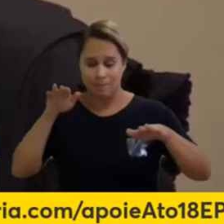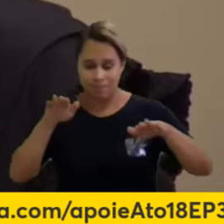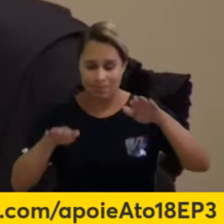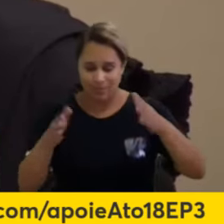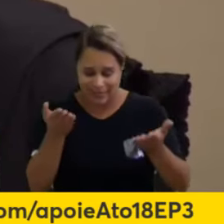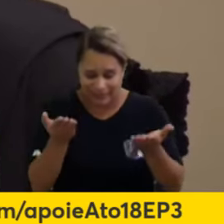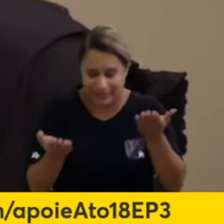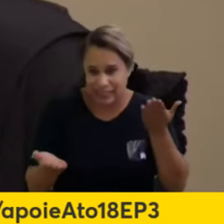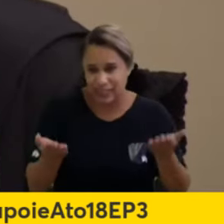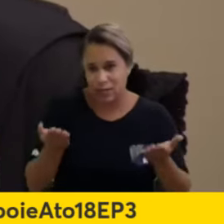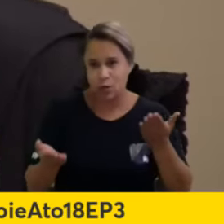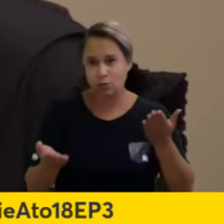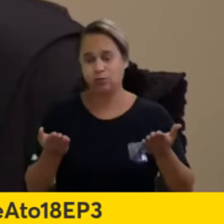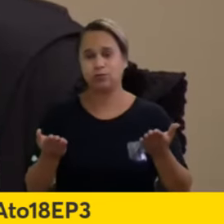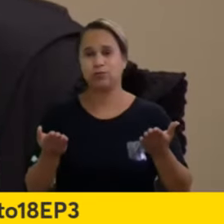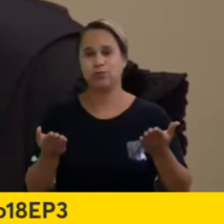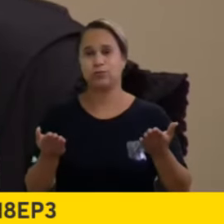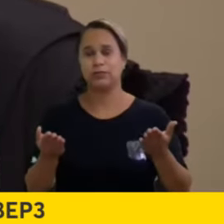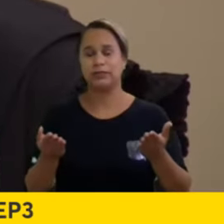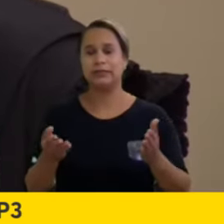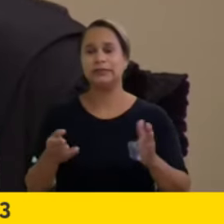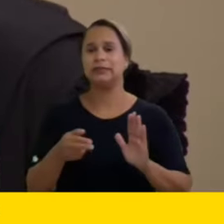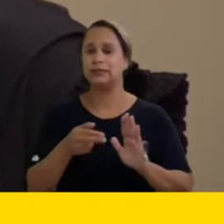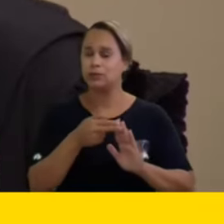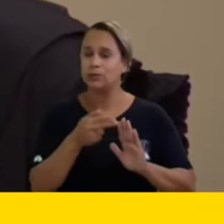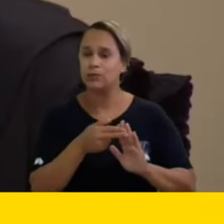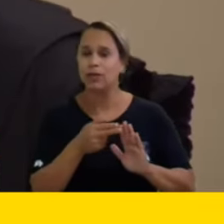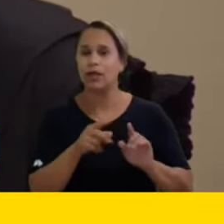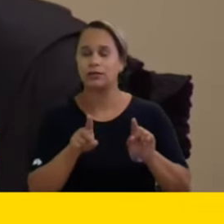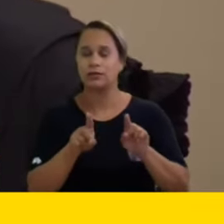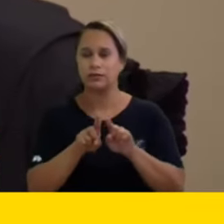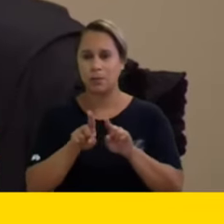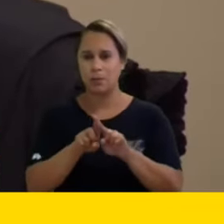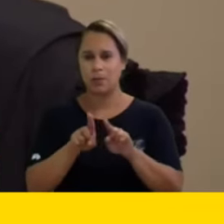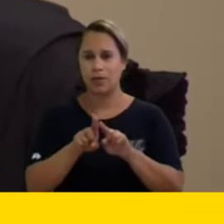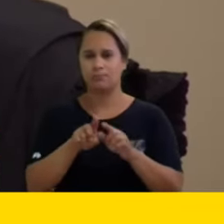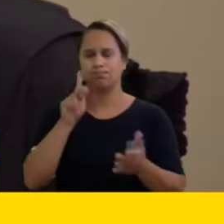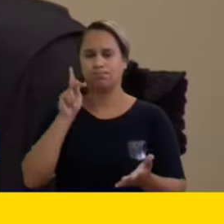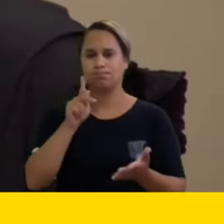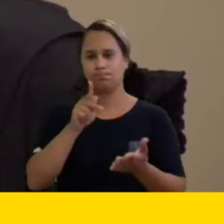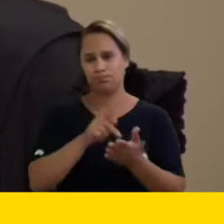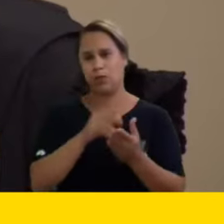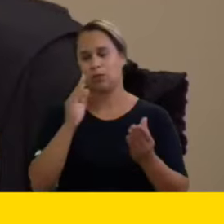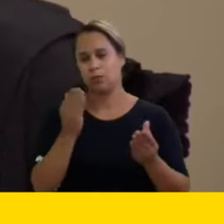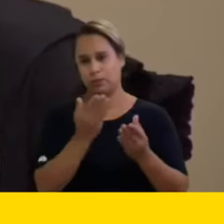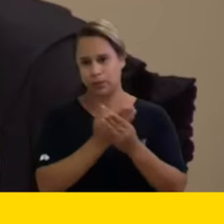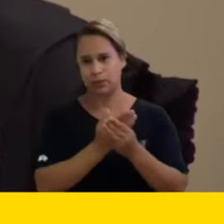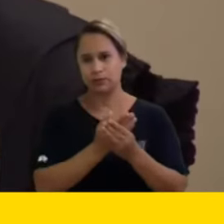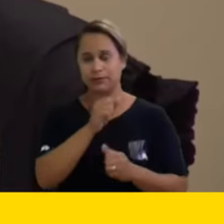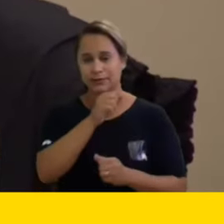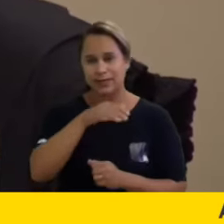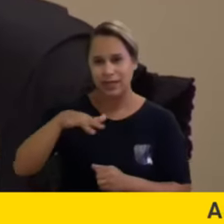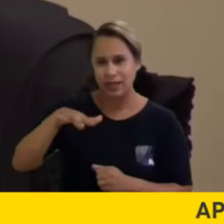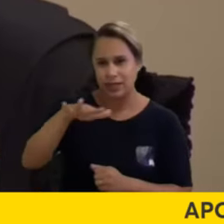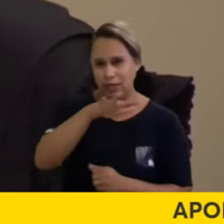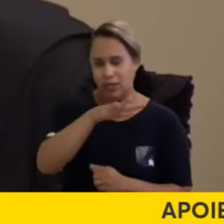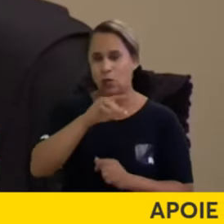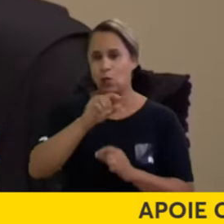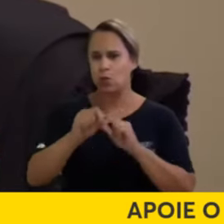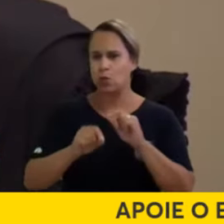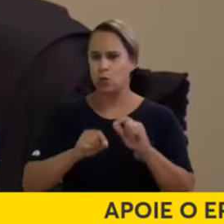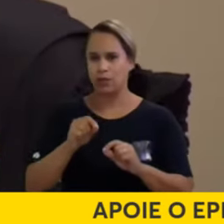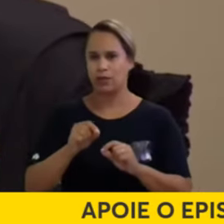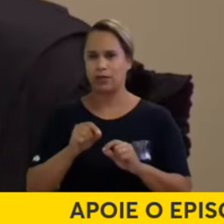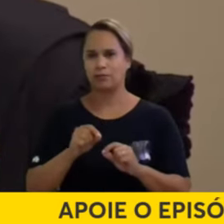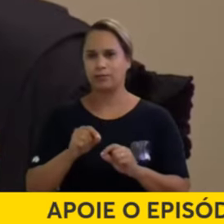potencial à normalidade e a legitimidade do pleito tratando-se a norma de uma cláusula geral os limites entre o lícito e o